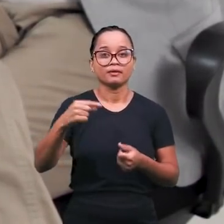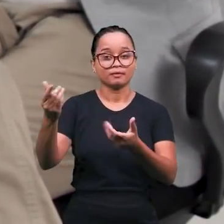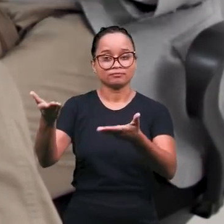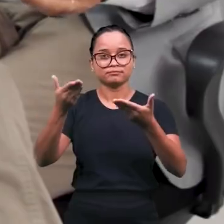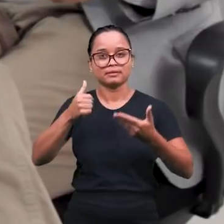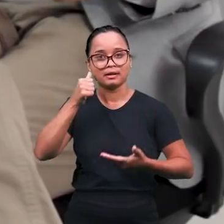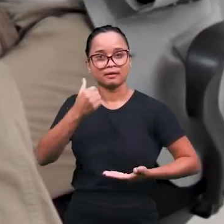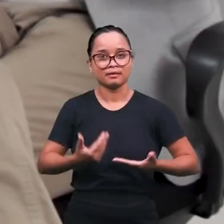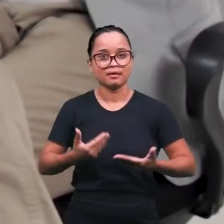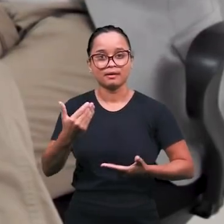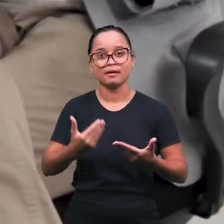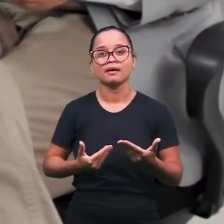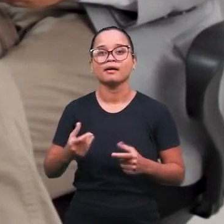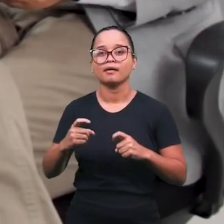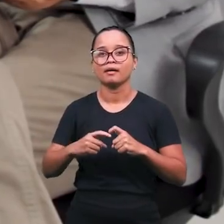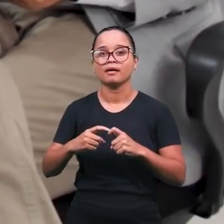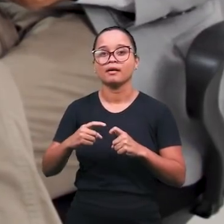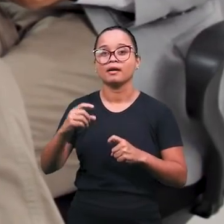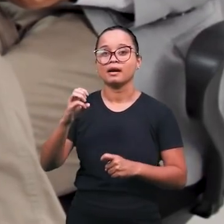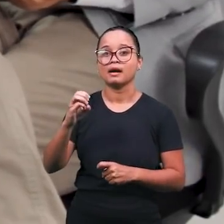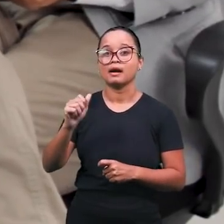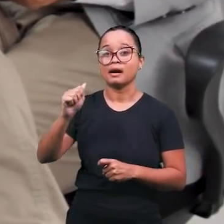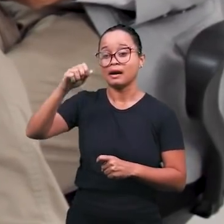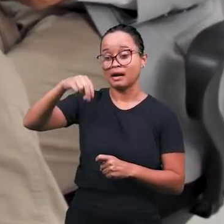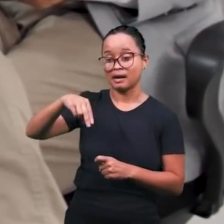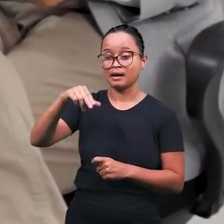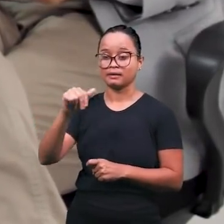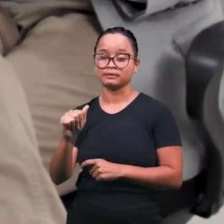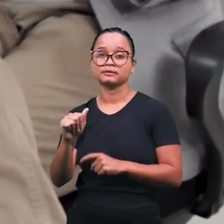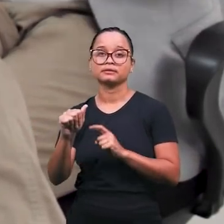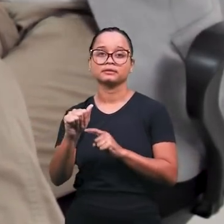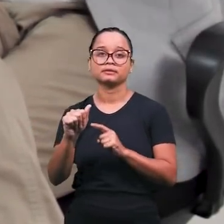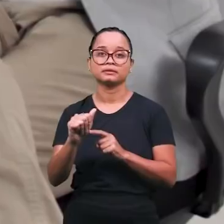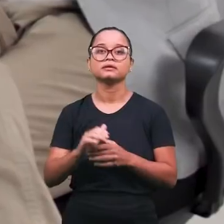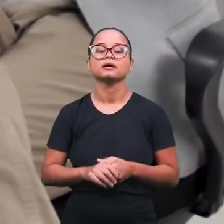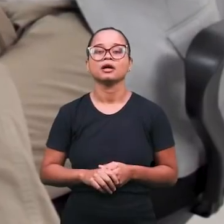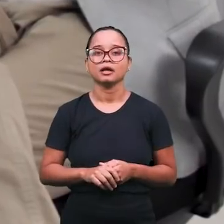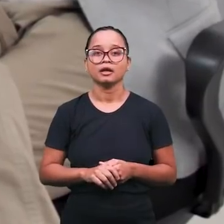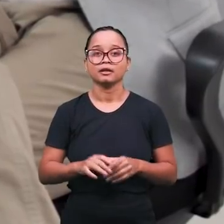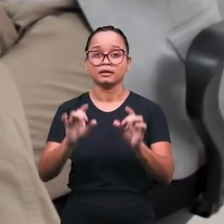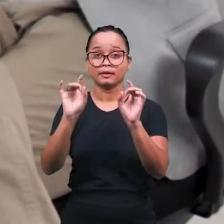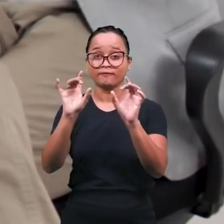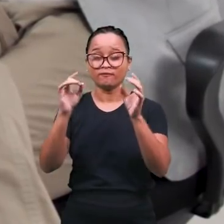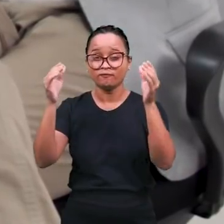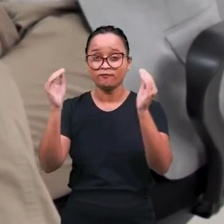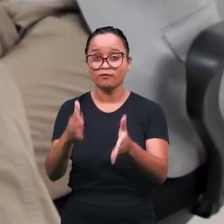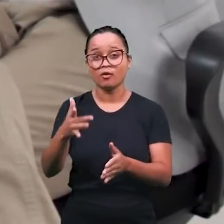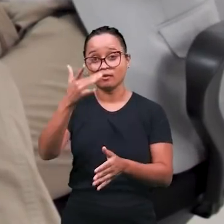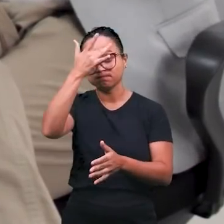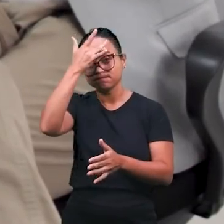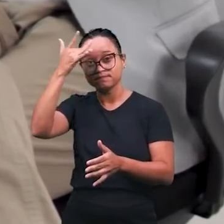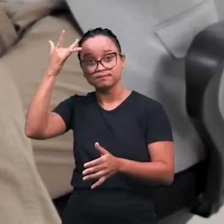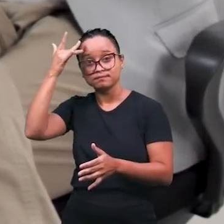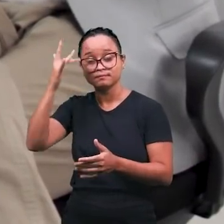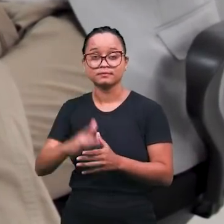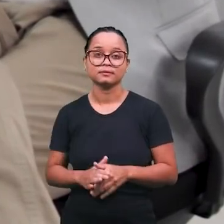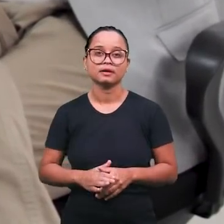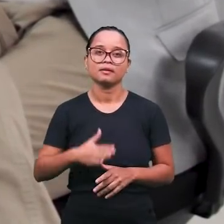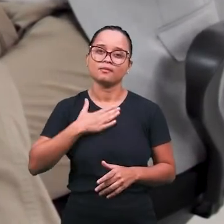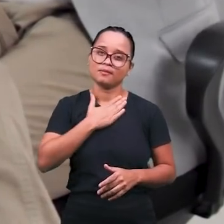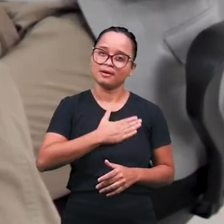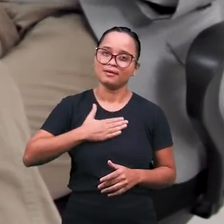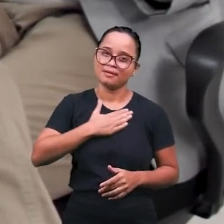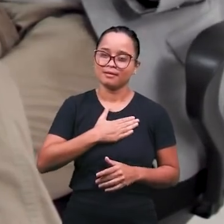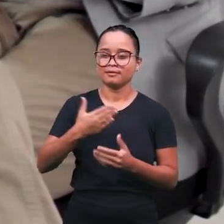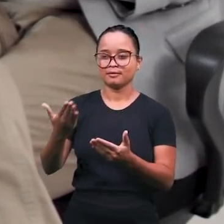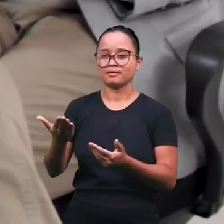a nossa irmã, doutora Ana Lúcia Balbino Peixoto, cuja especialidade é saúde mental. Nos deu o prazer